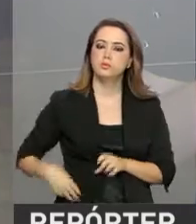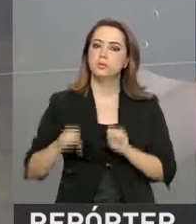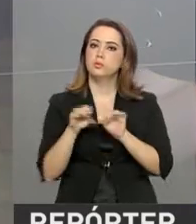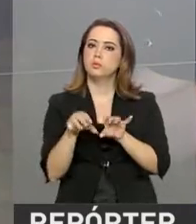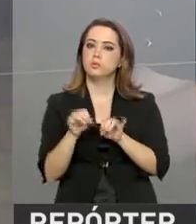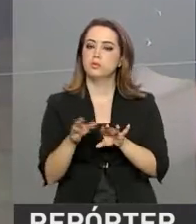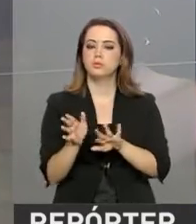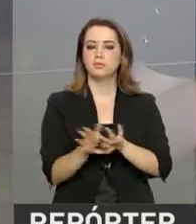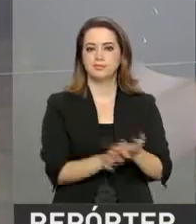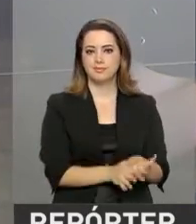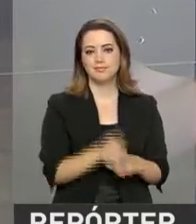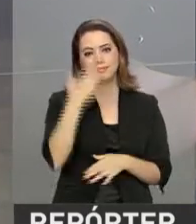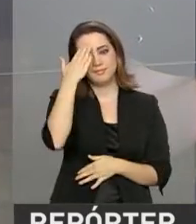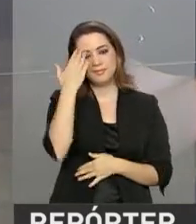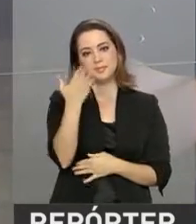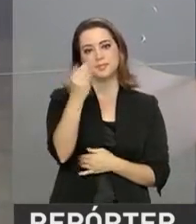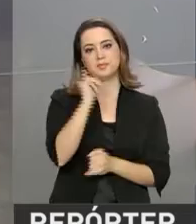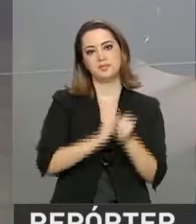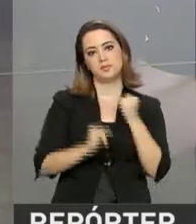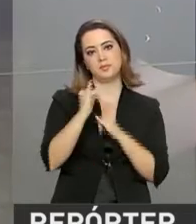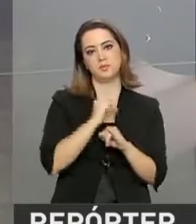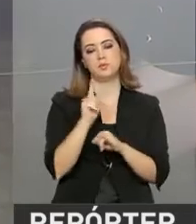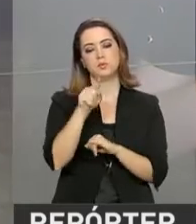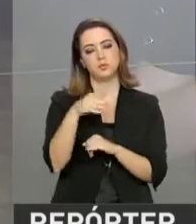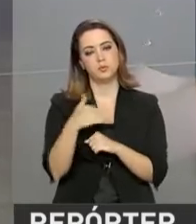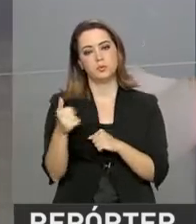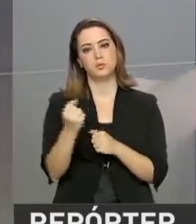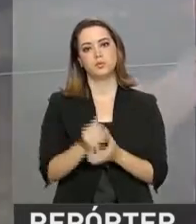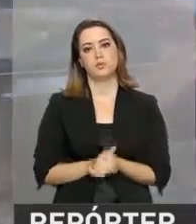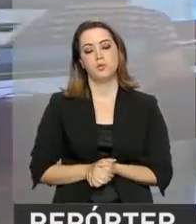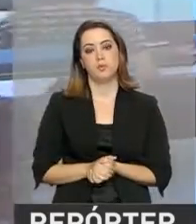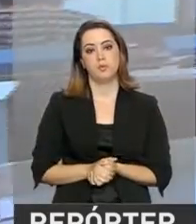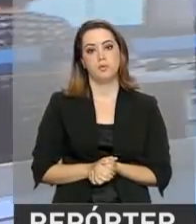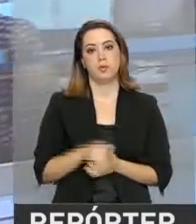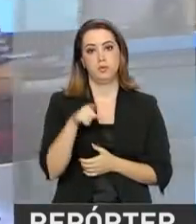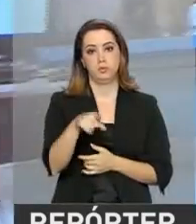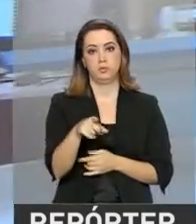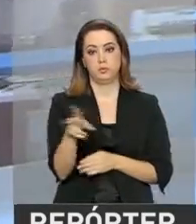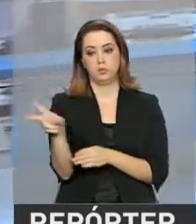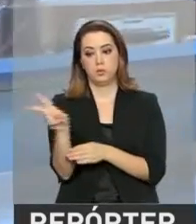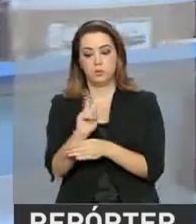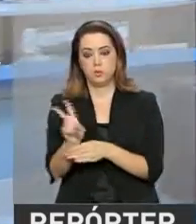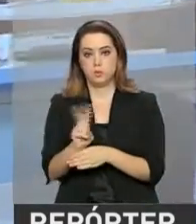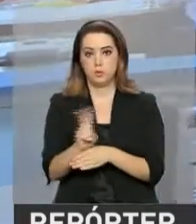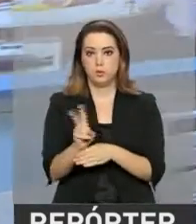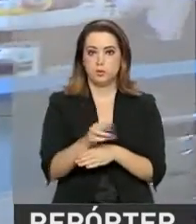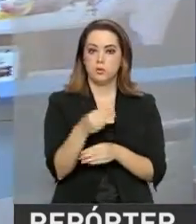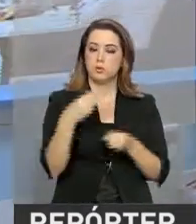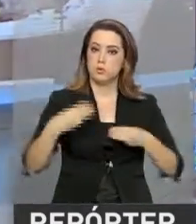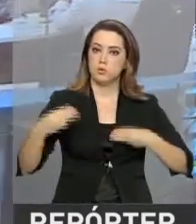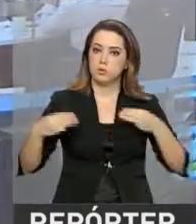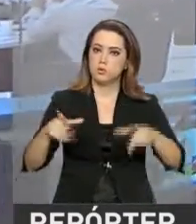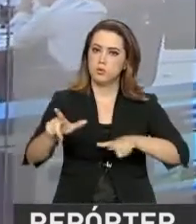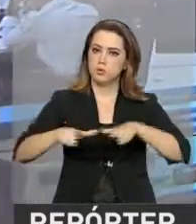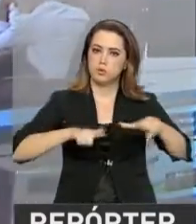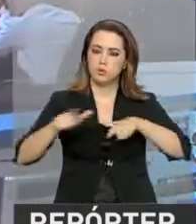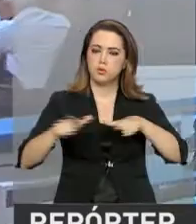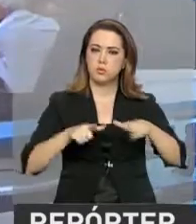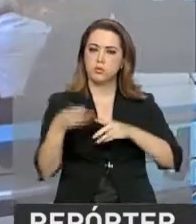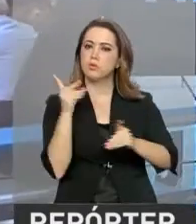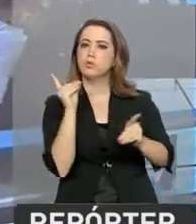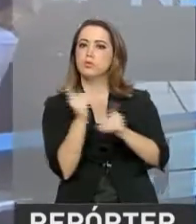obrigado carol pelas informações qualquer novidade chama gente no estúdio e uma fiscalização do ministério do trabalho encontrou cerca de